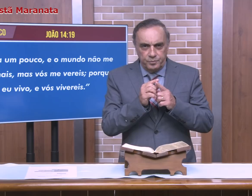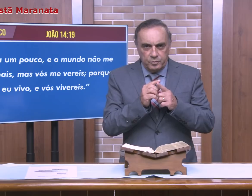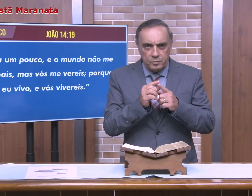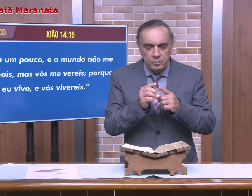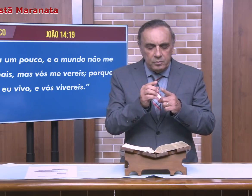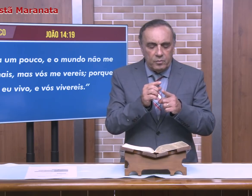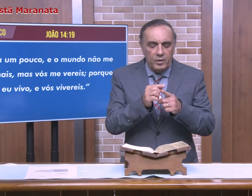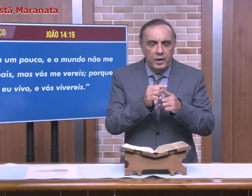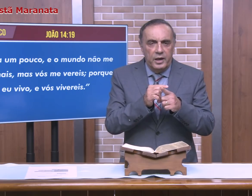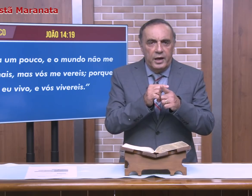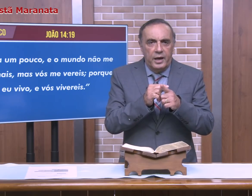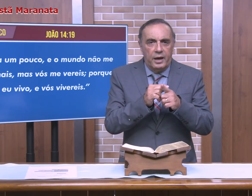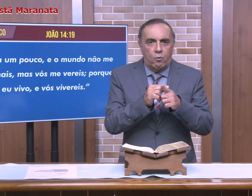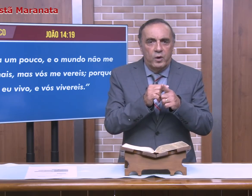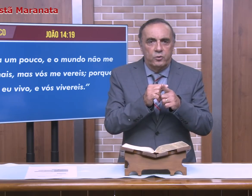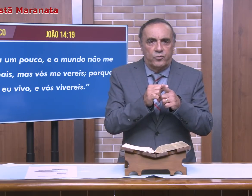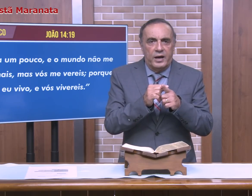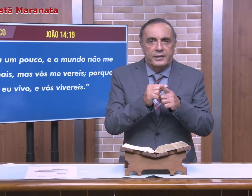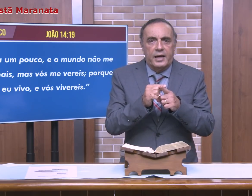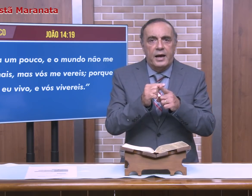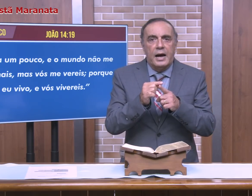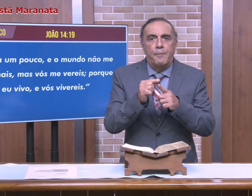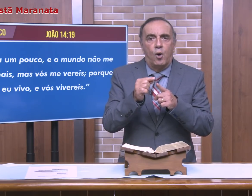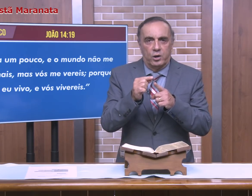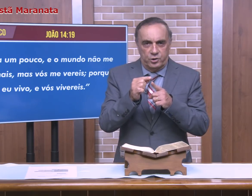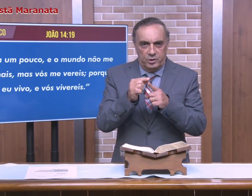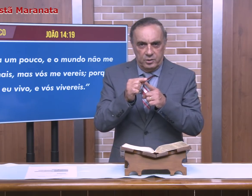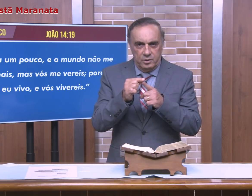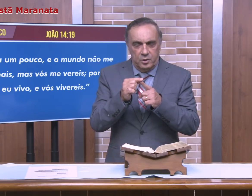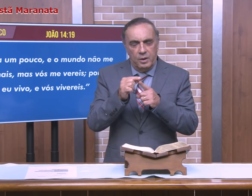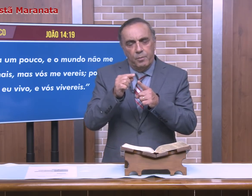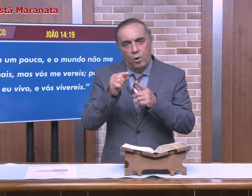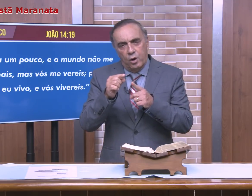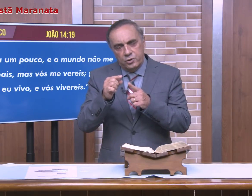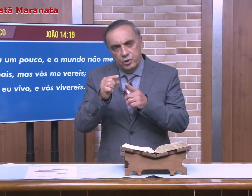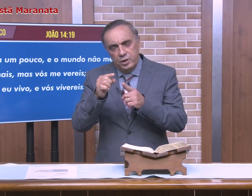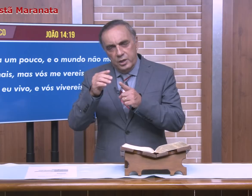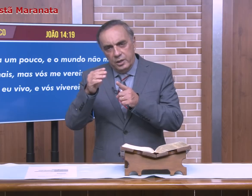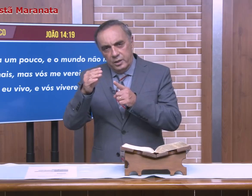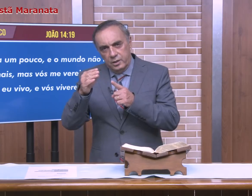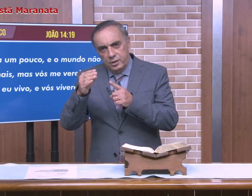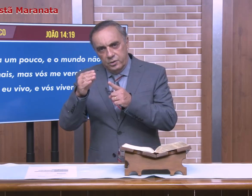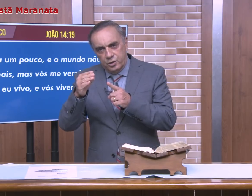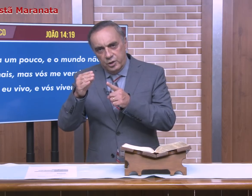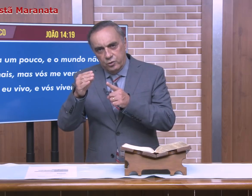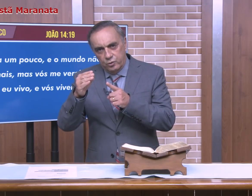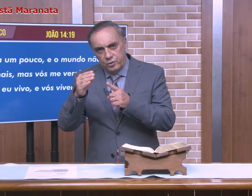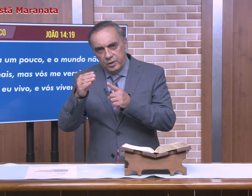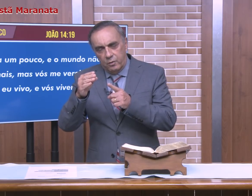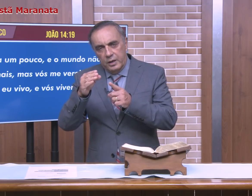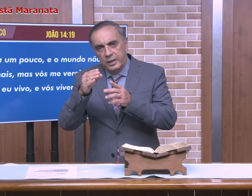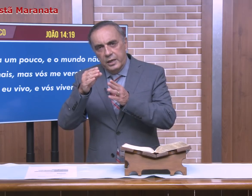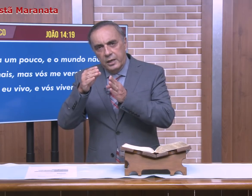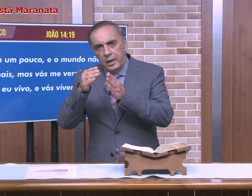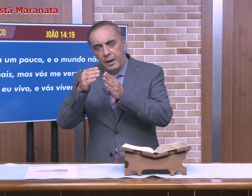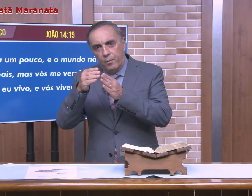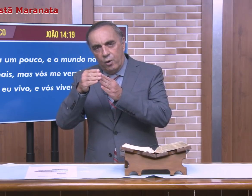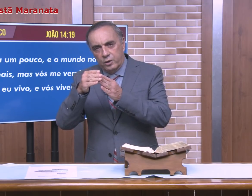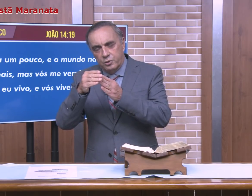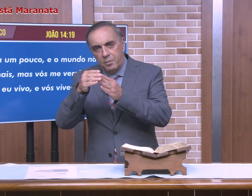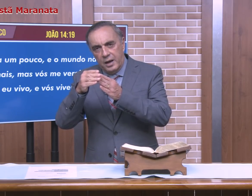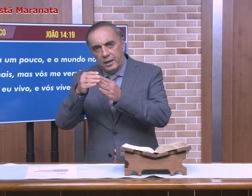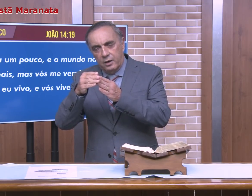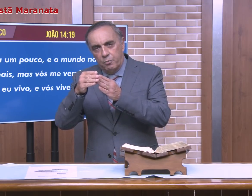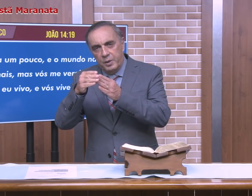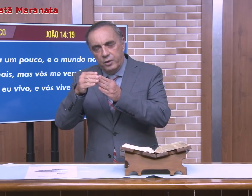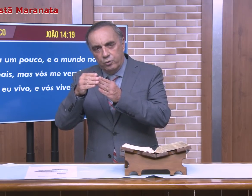histórico é quando vai até a morte. Então, a morte de Jesus. Então, ali, a